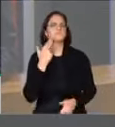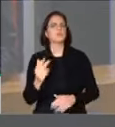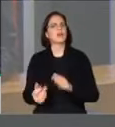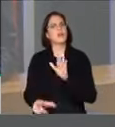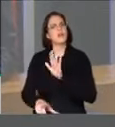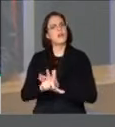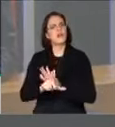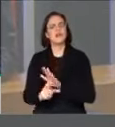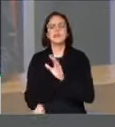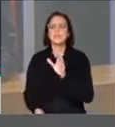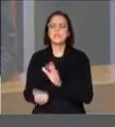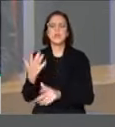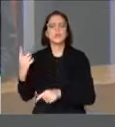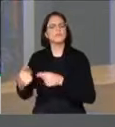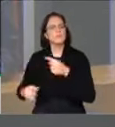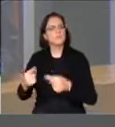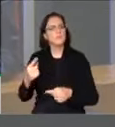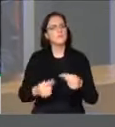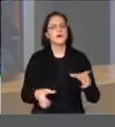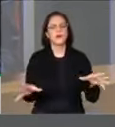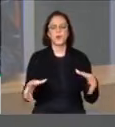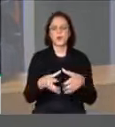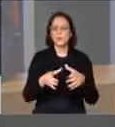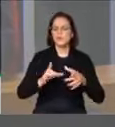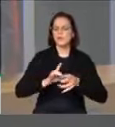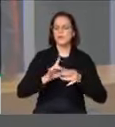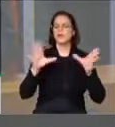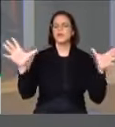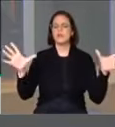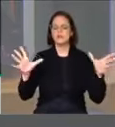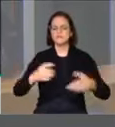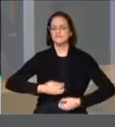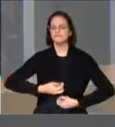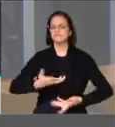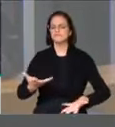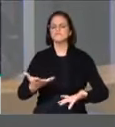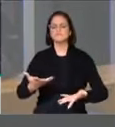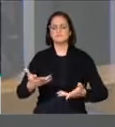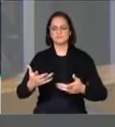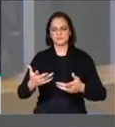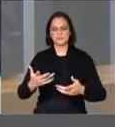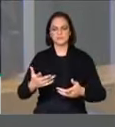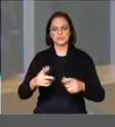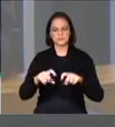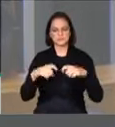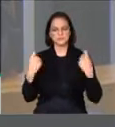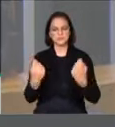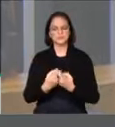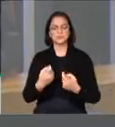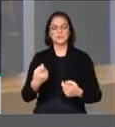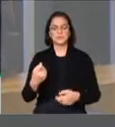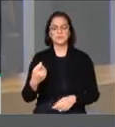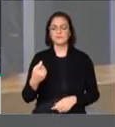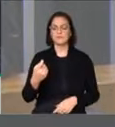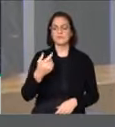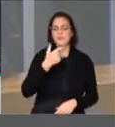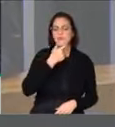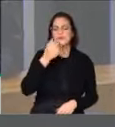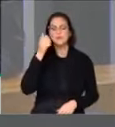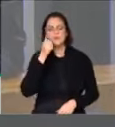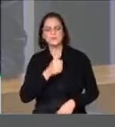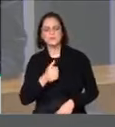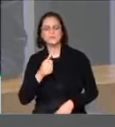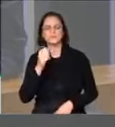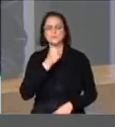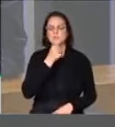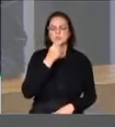a Frente Parlamentar pela Livre Expressão Sexual, que tinha mais de 200 parlamentares, entre deputados e deputadas,